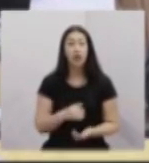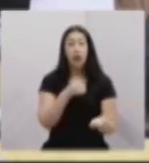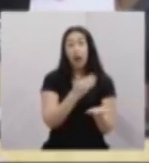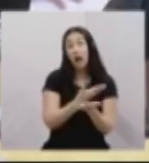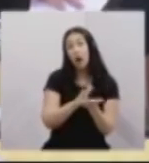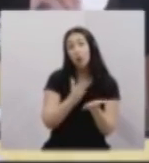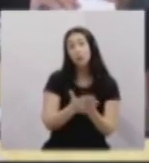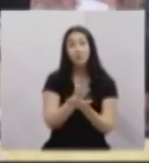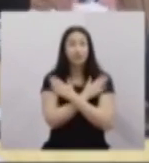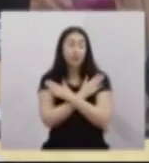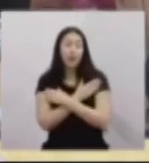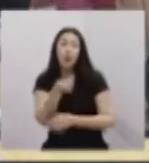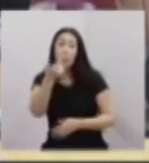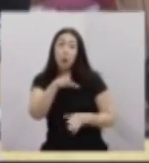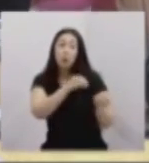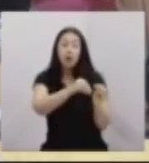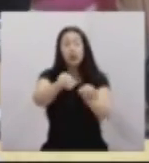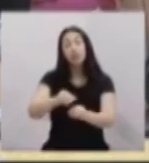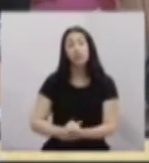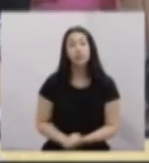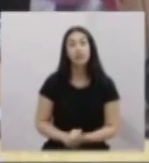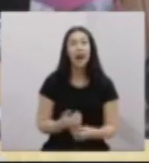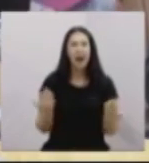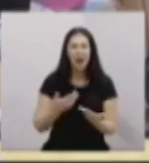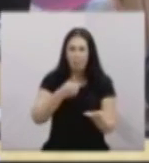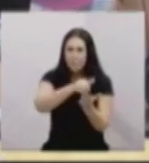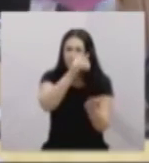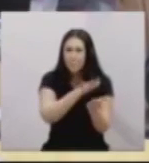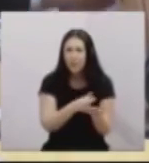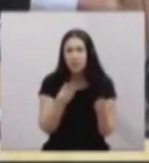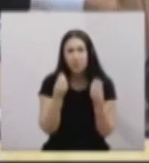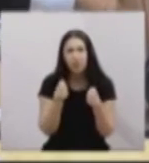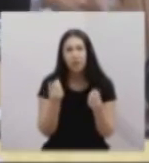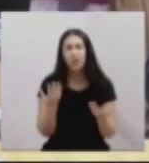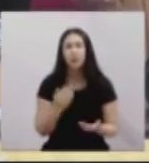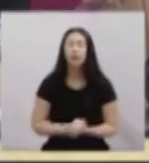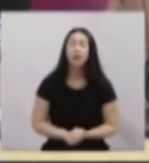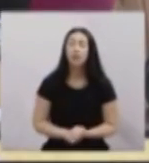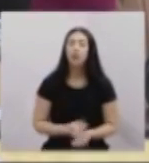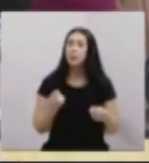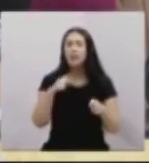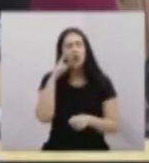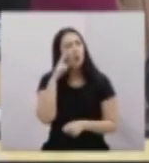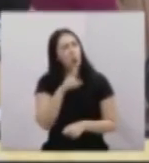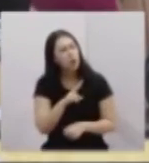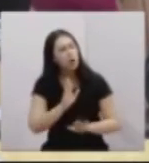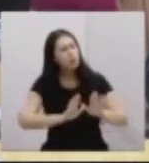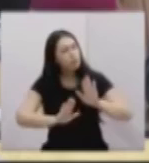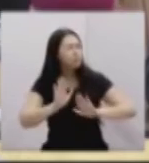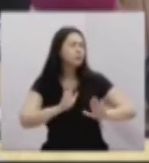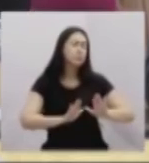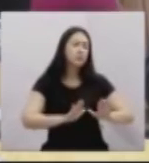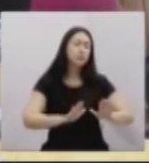embora, outros relocados. E ainda mais multa. Gente, o que custa reanalisar cada caso